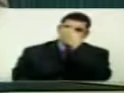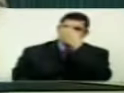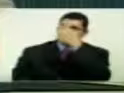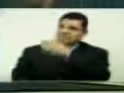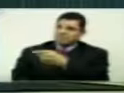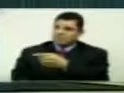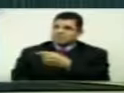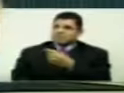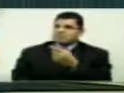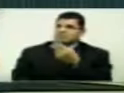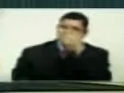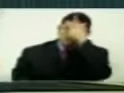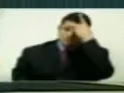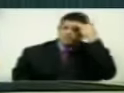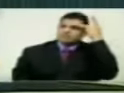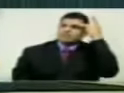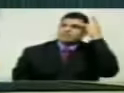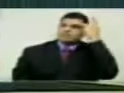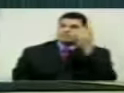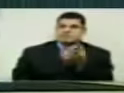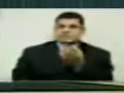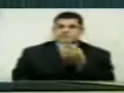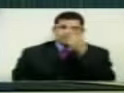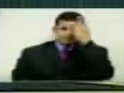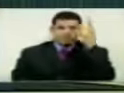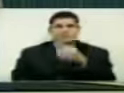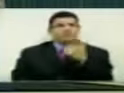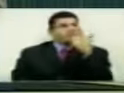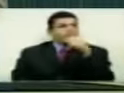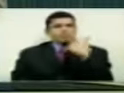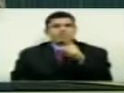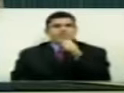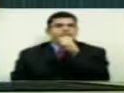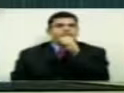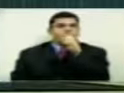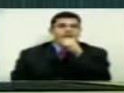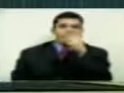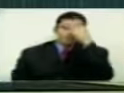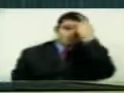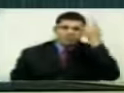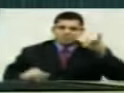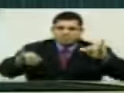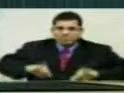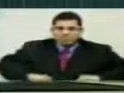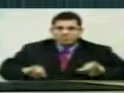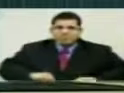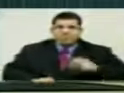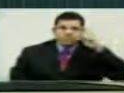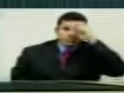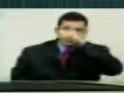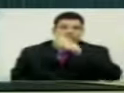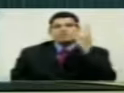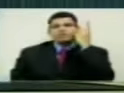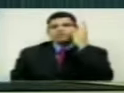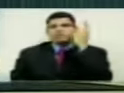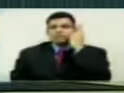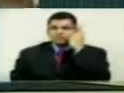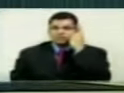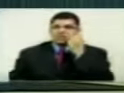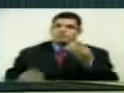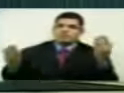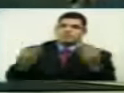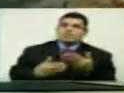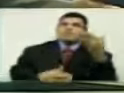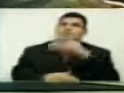dessa para cima da população, do povo que está sem água, do povo que sofre as dificuldades do dia a dia.